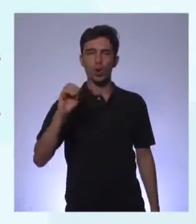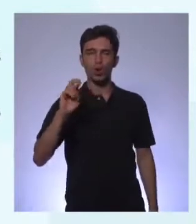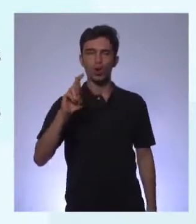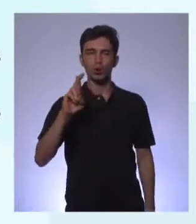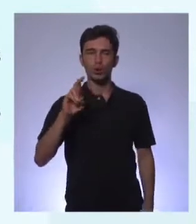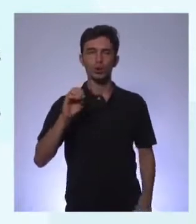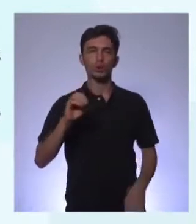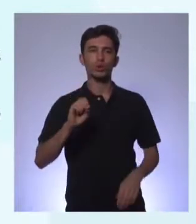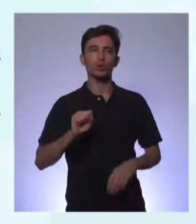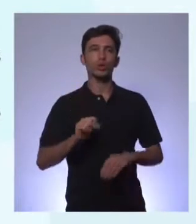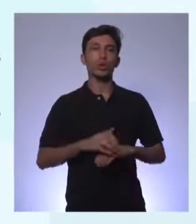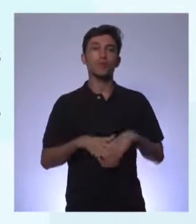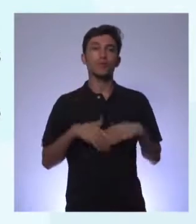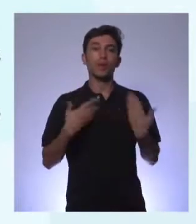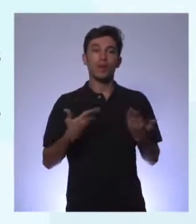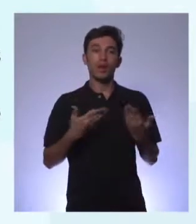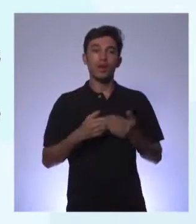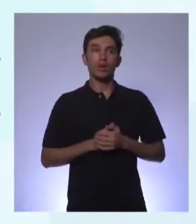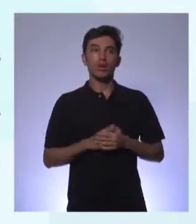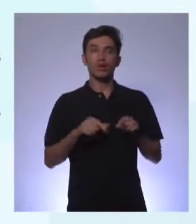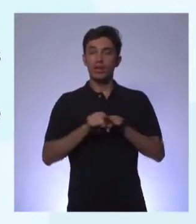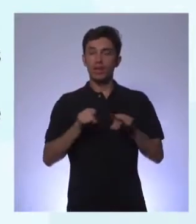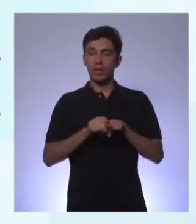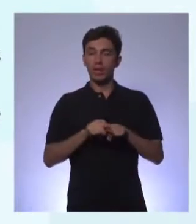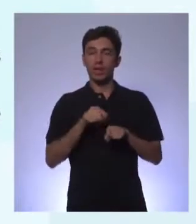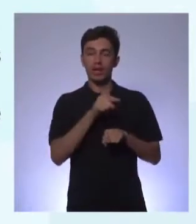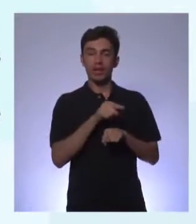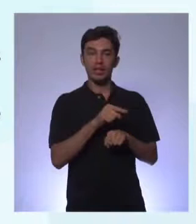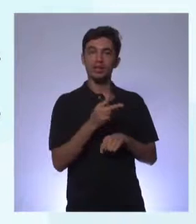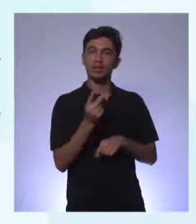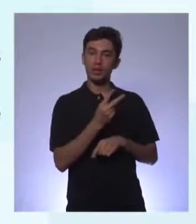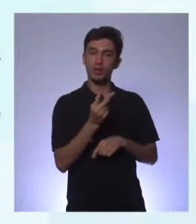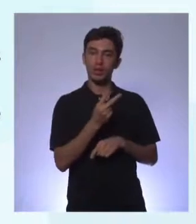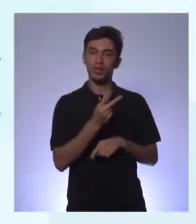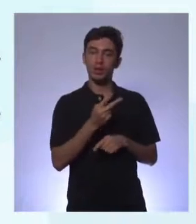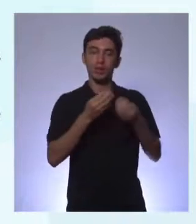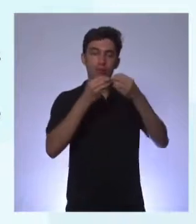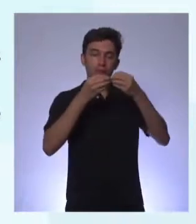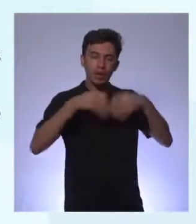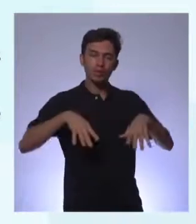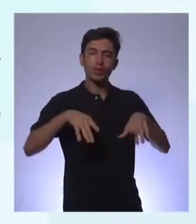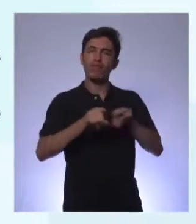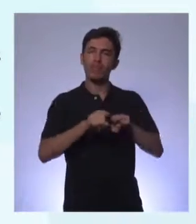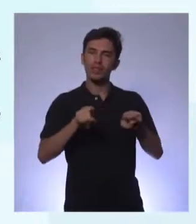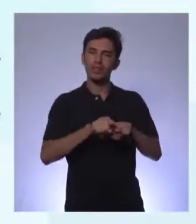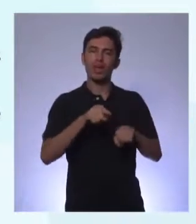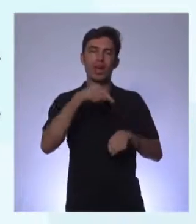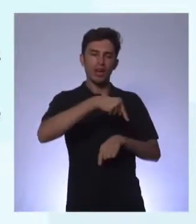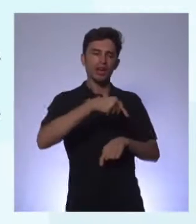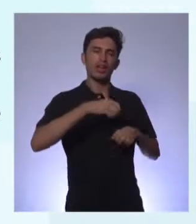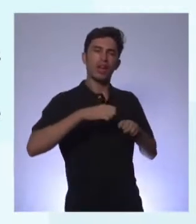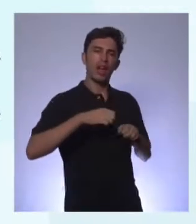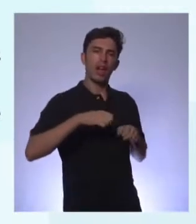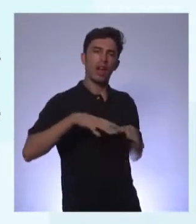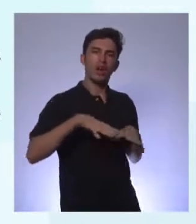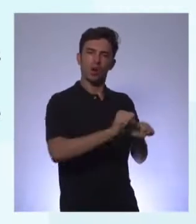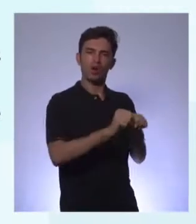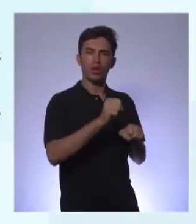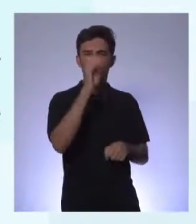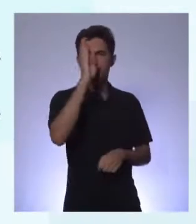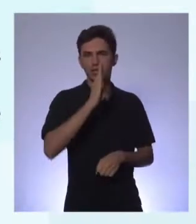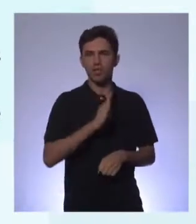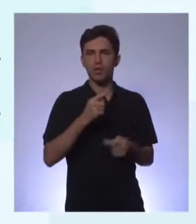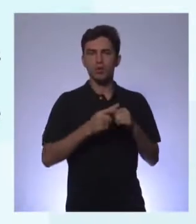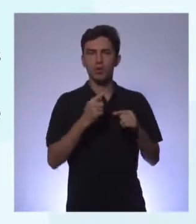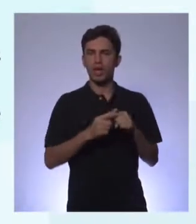esse monopólio do Estado e o pacto colonial prejudicava também a colônia brasileira, porque ela só vendia